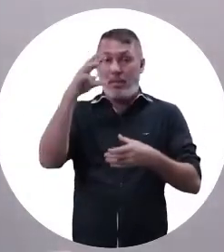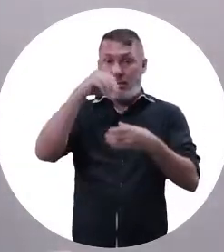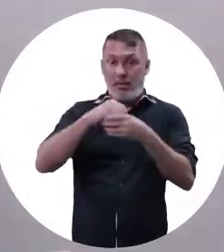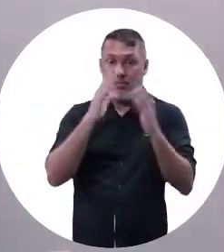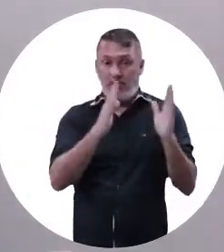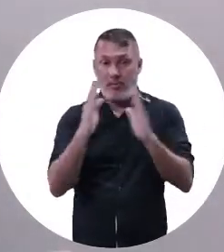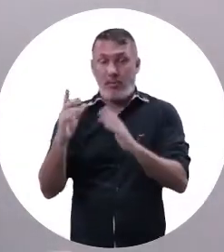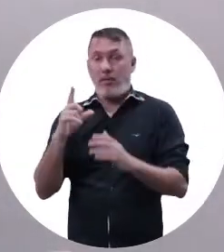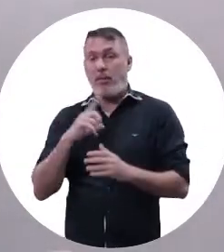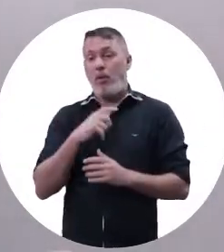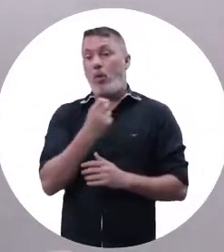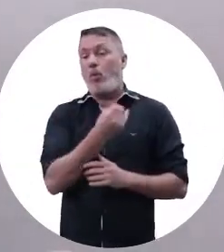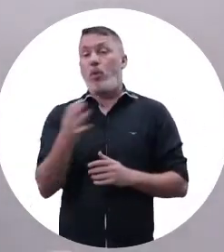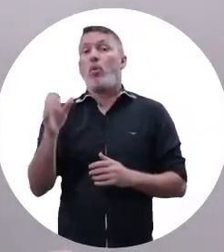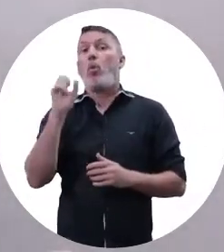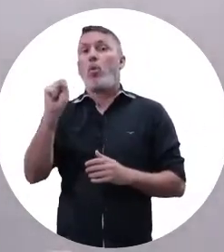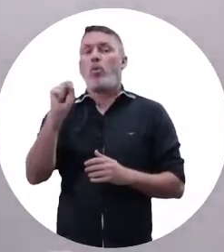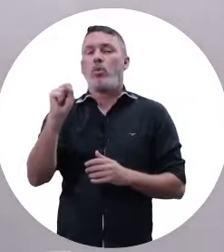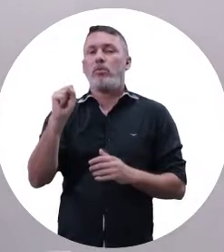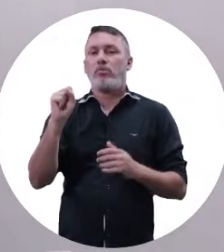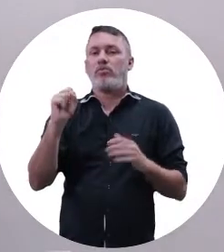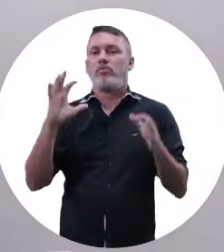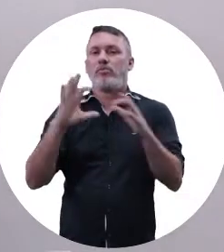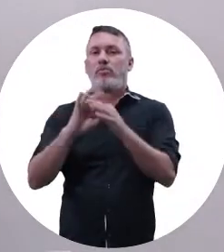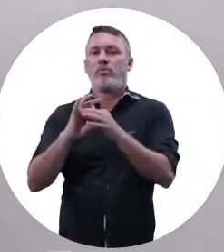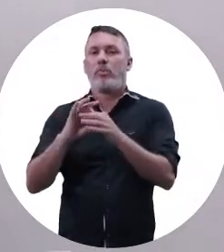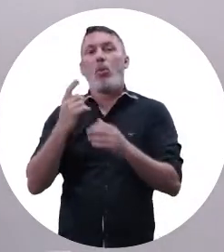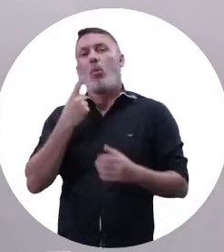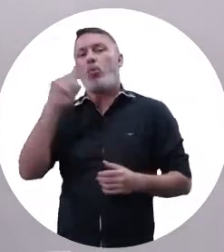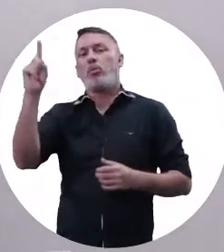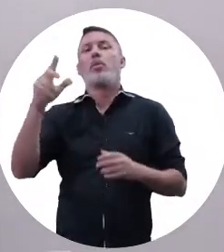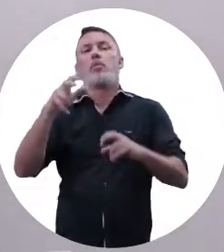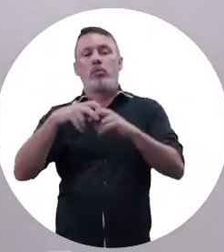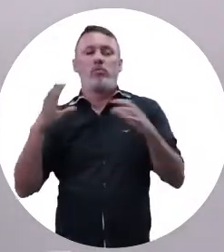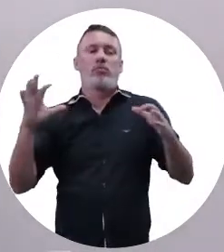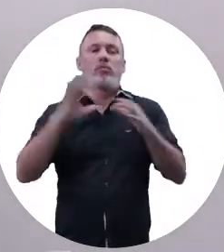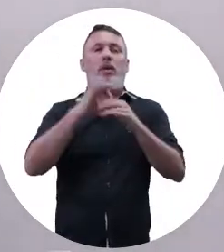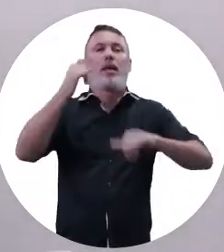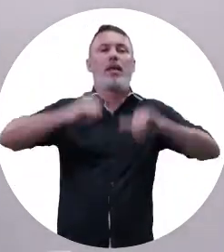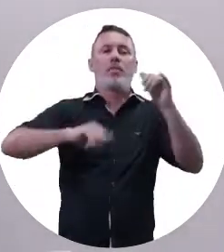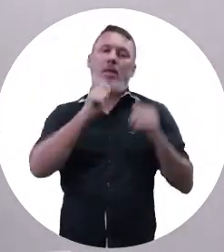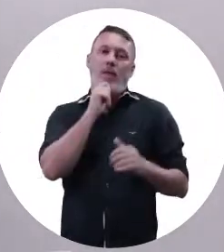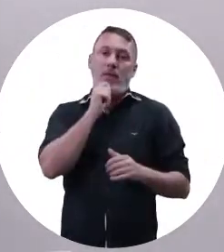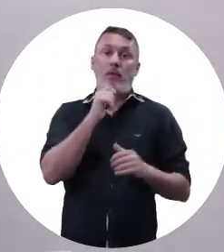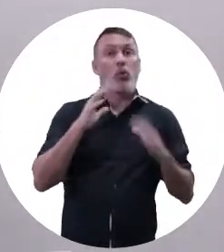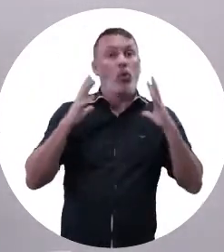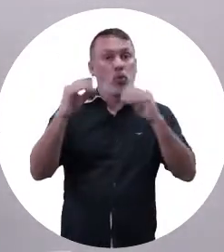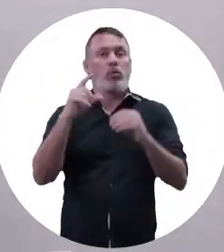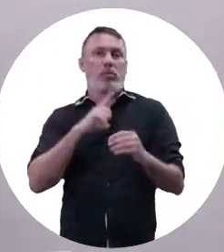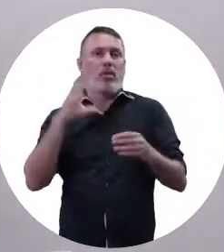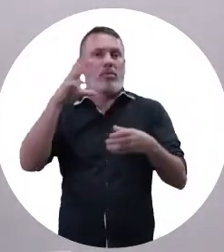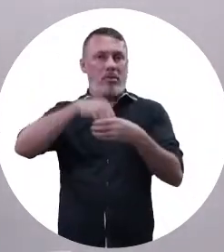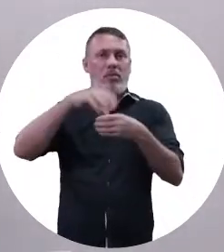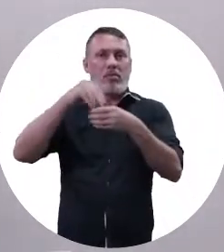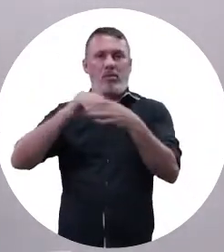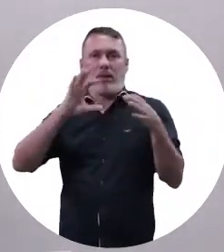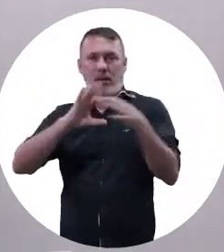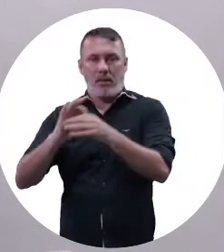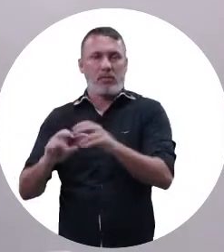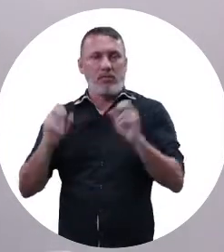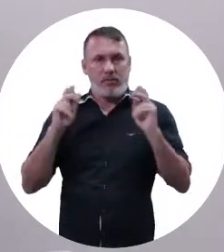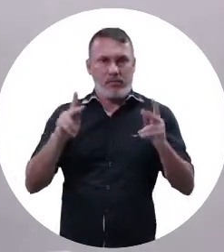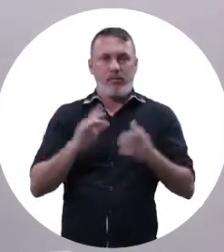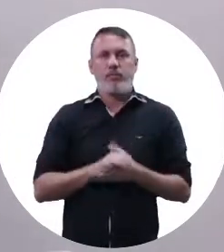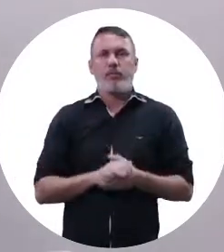periódica que têm 8 elétrons na sua última camada, por isso que eles não realizam ligações químicas. Todos os demais tendem a realizar essas